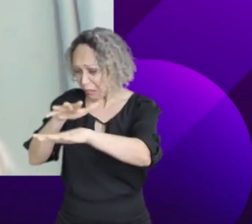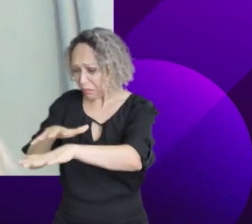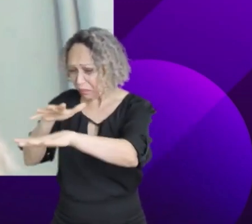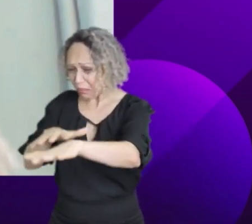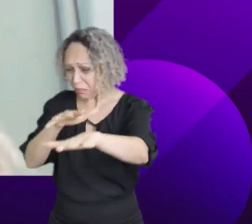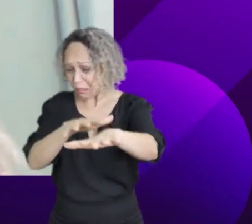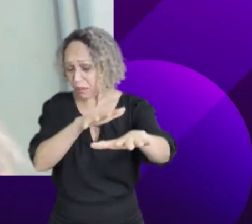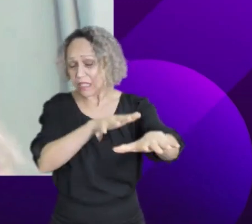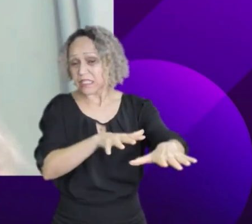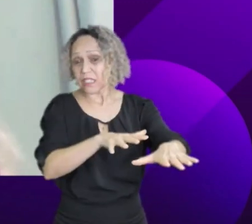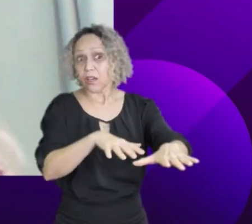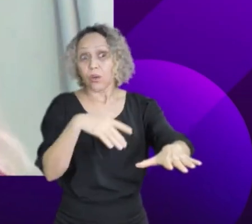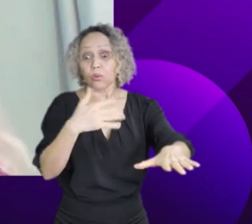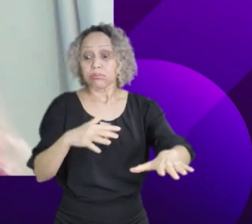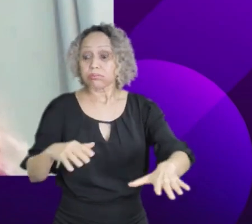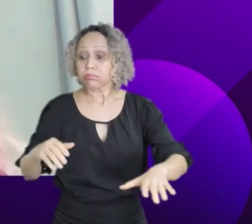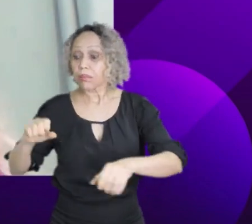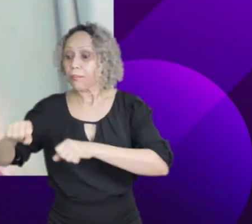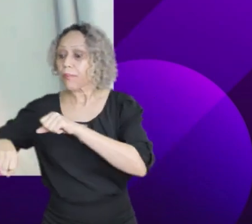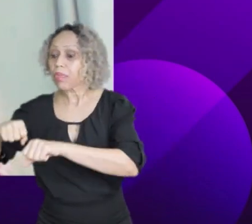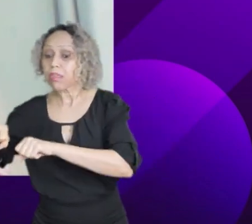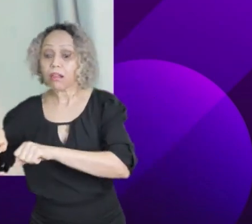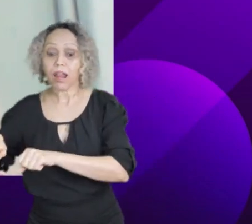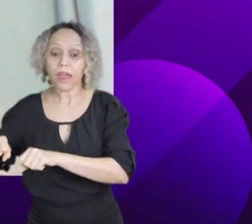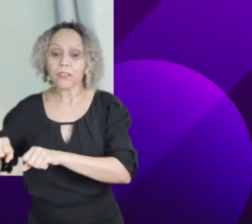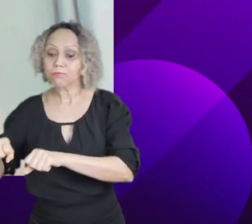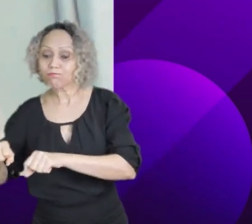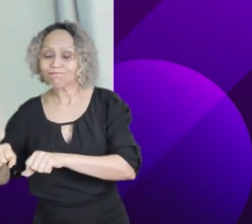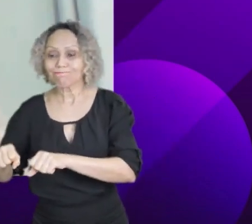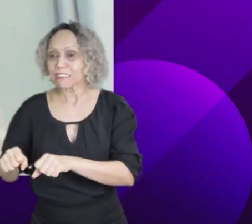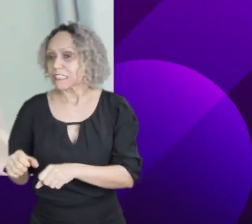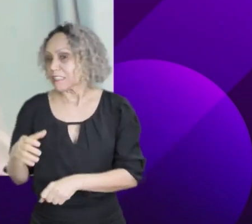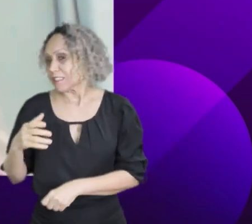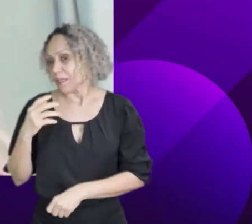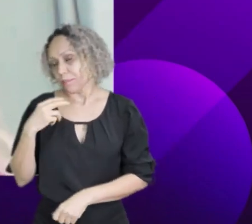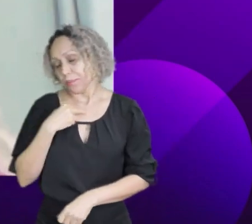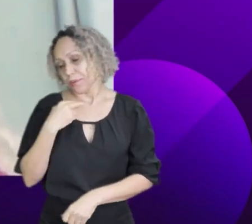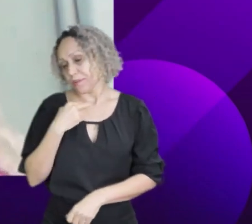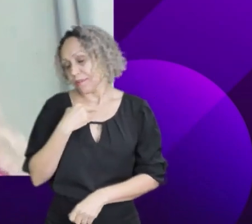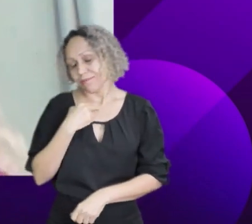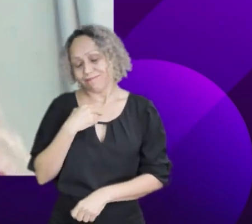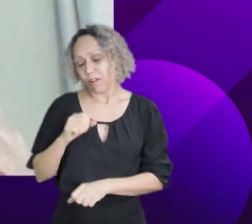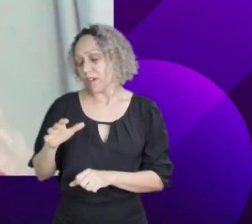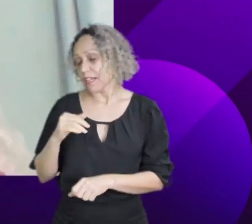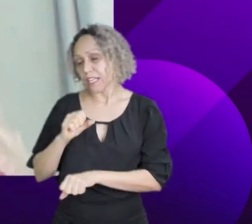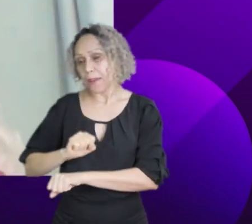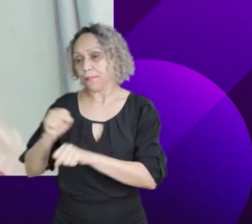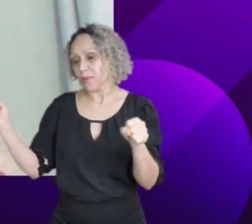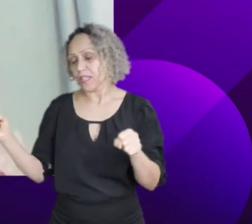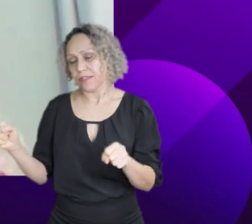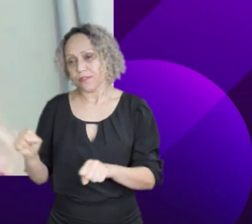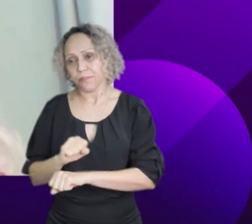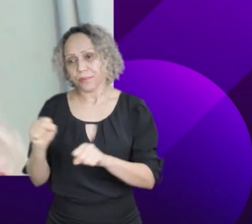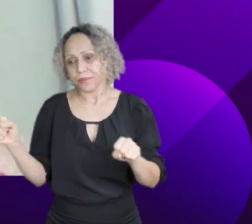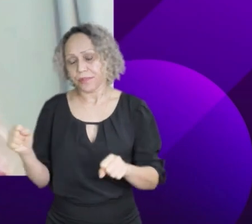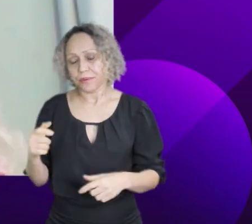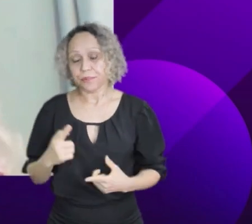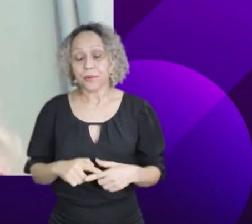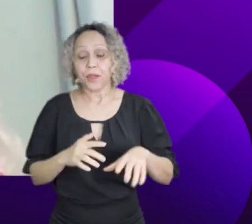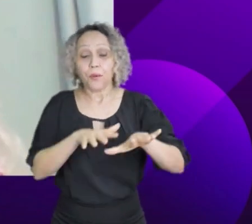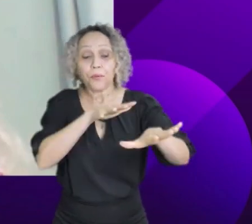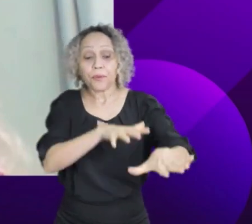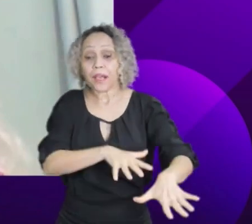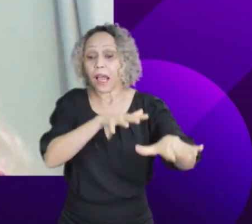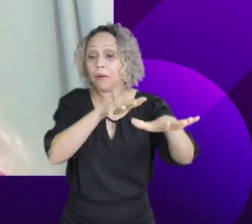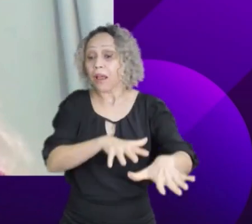perde o espaço. Qual é a justificativa para isso? A justificativa para isso é que